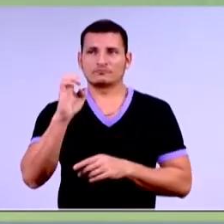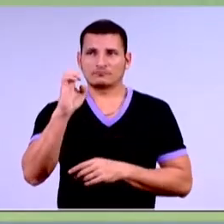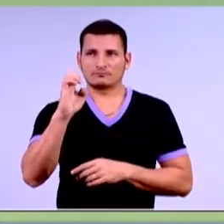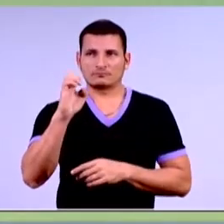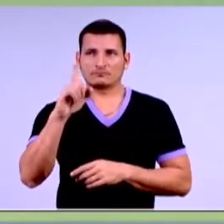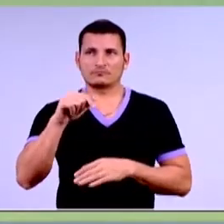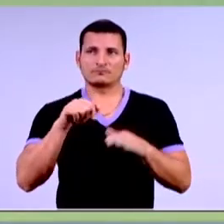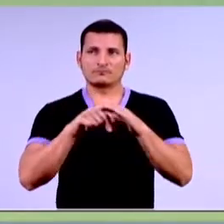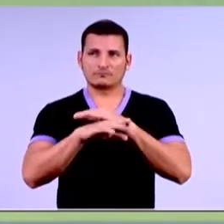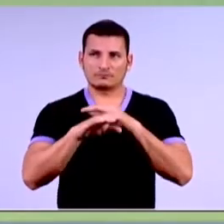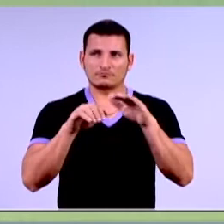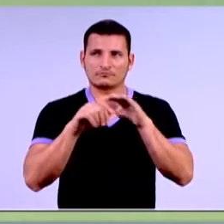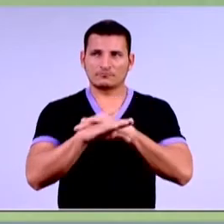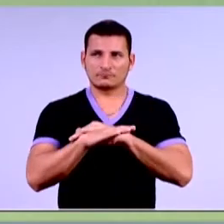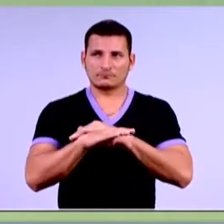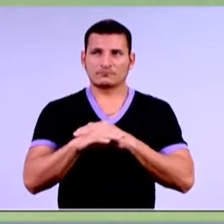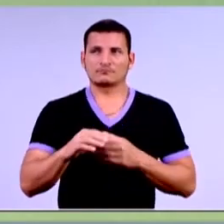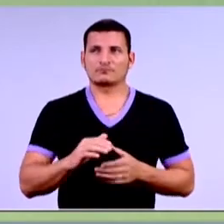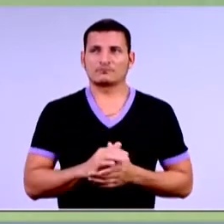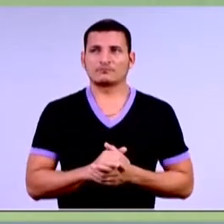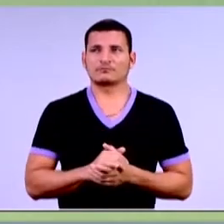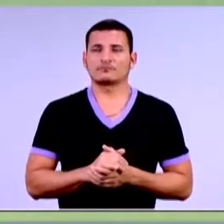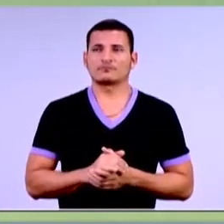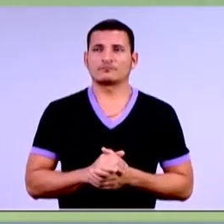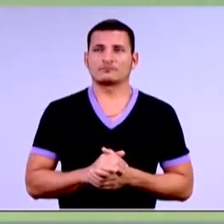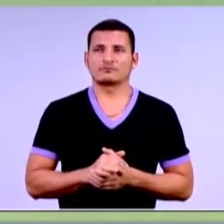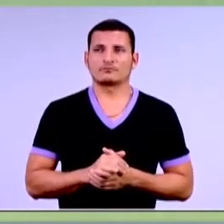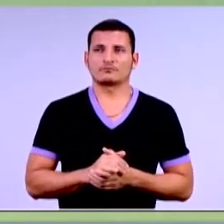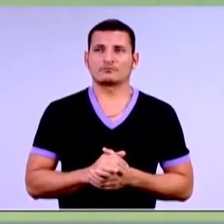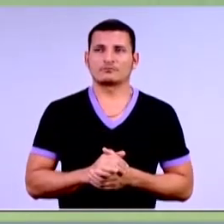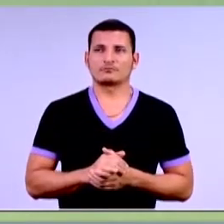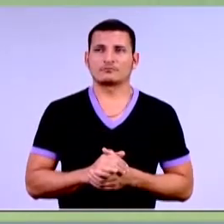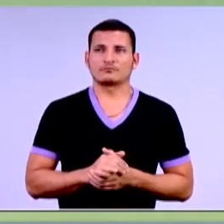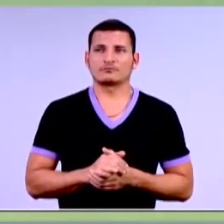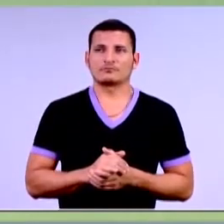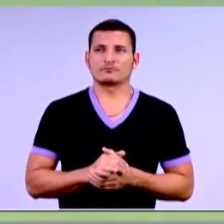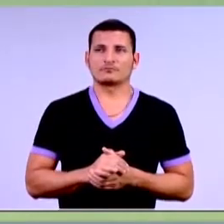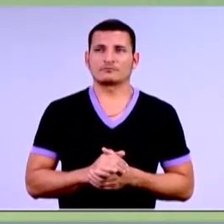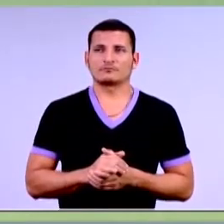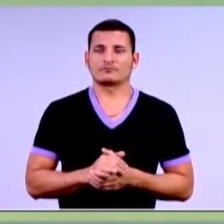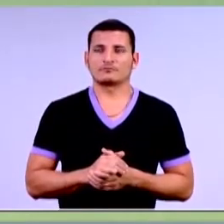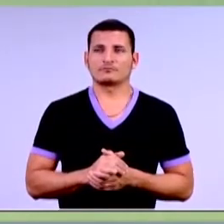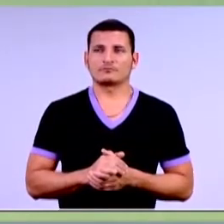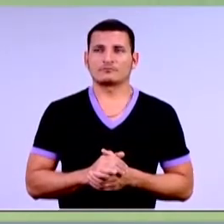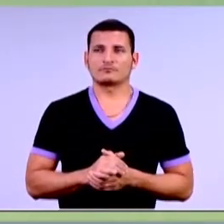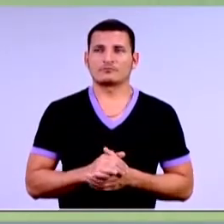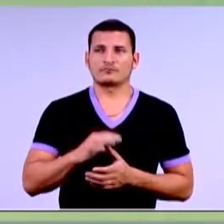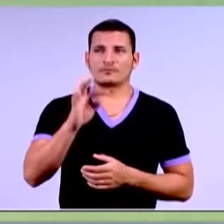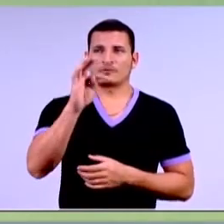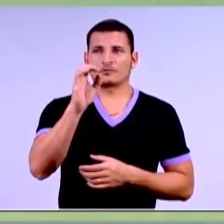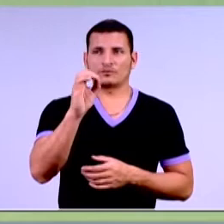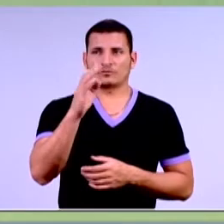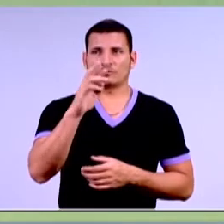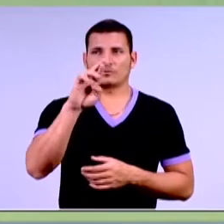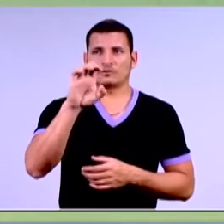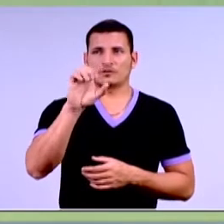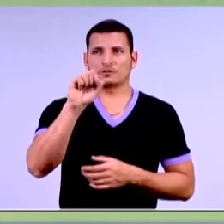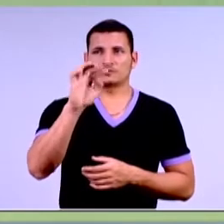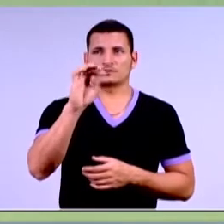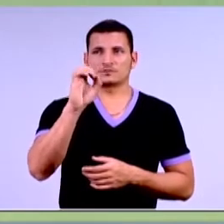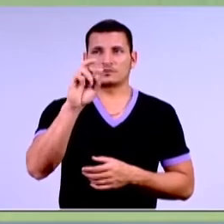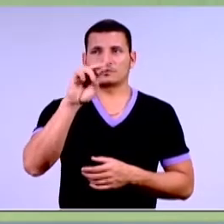armazenar claridge's armazenou um storting storz yerma zenna